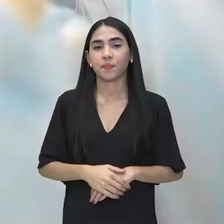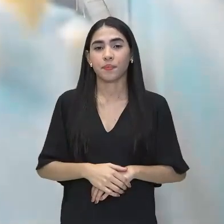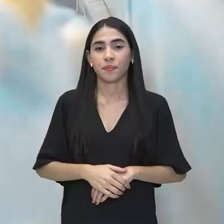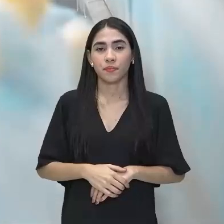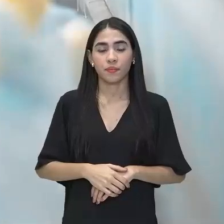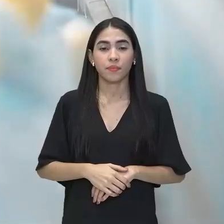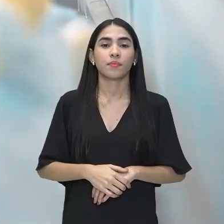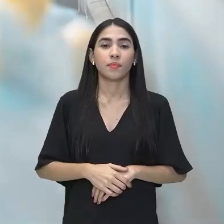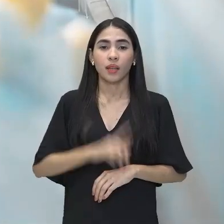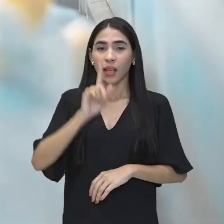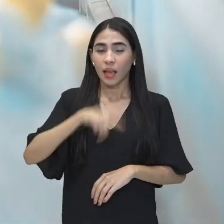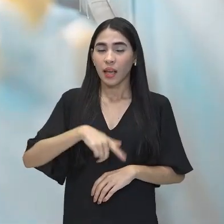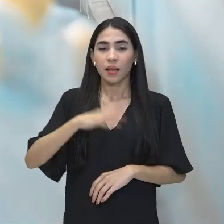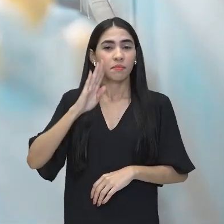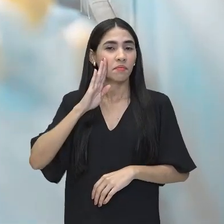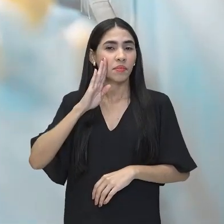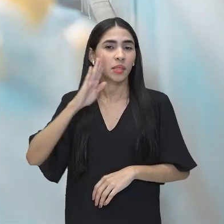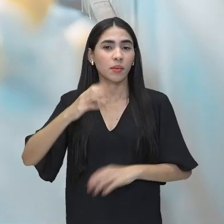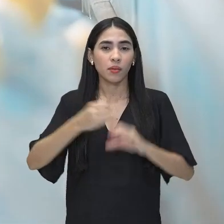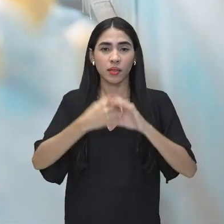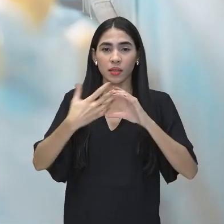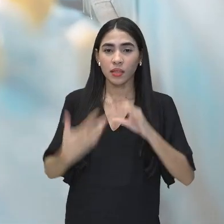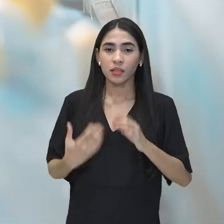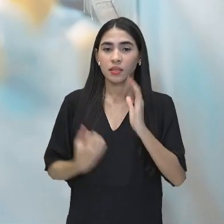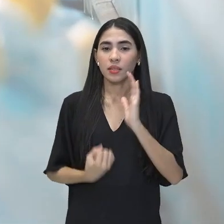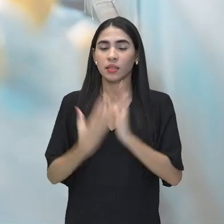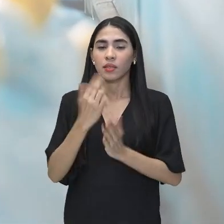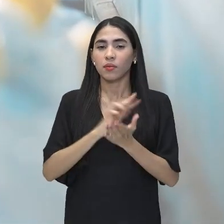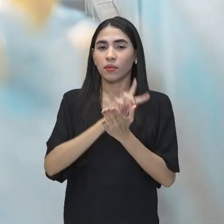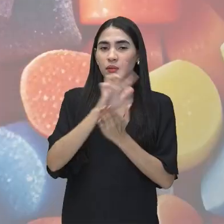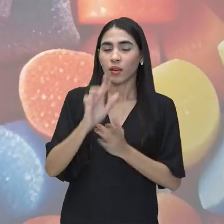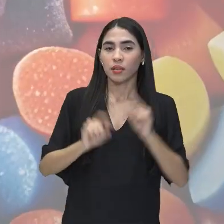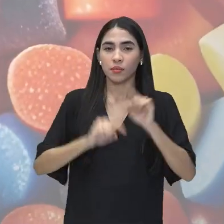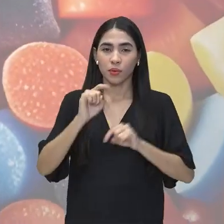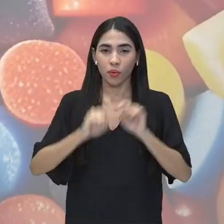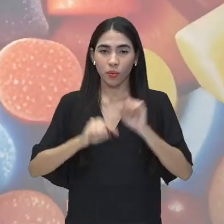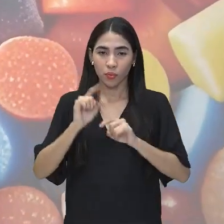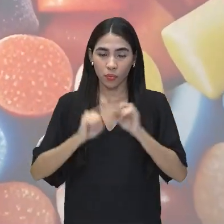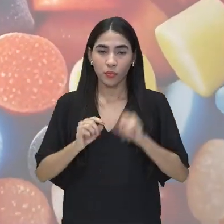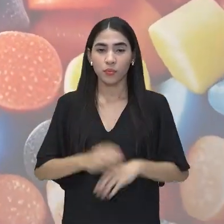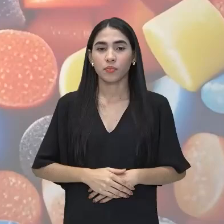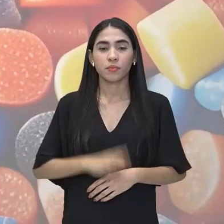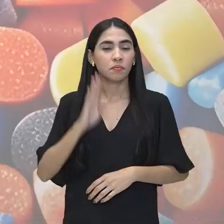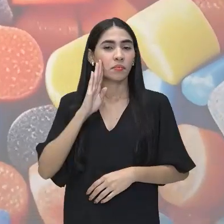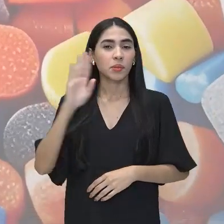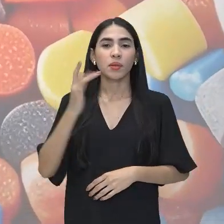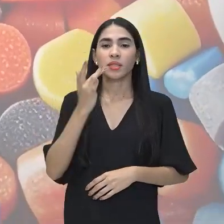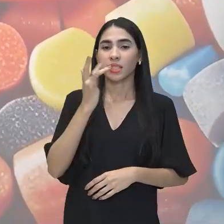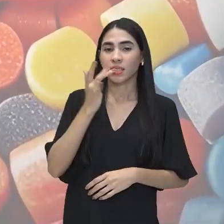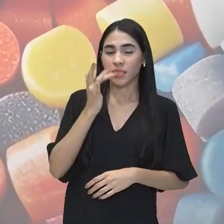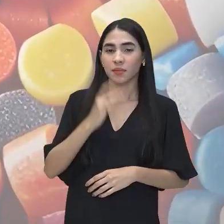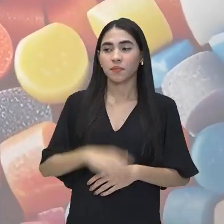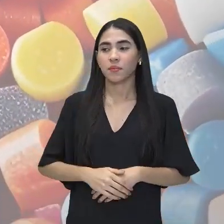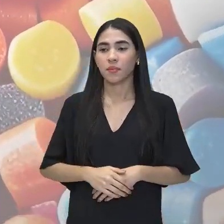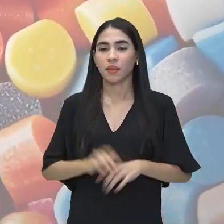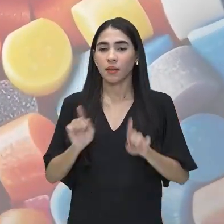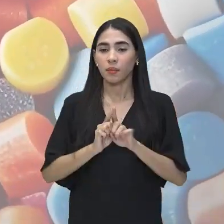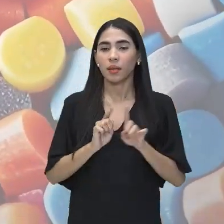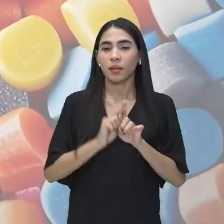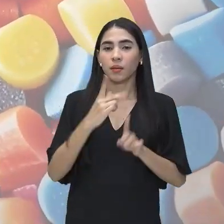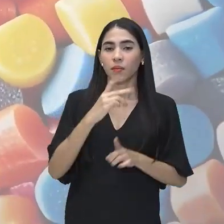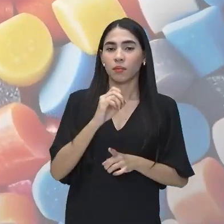é um intermediário-chave na produção de uma variedade de produtos, incluindo plásticos como